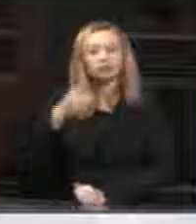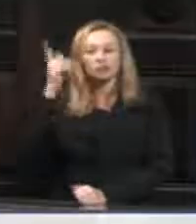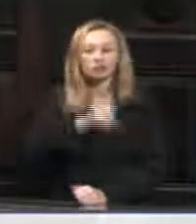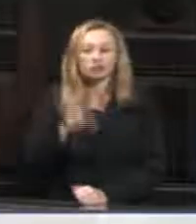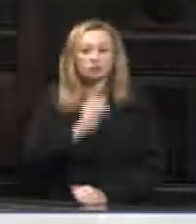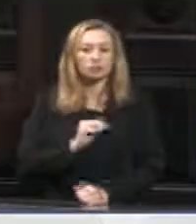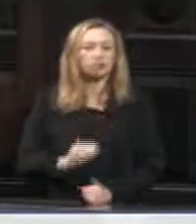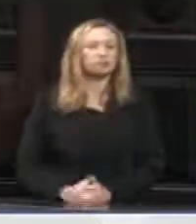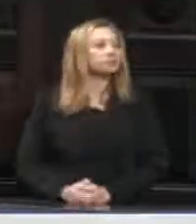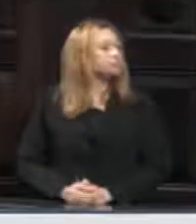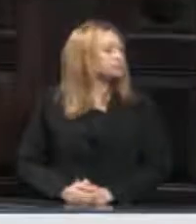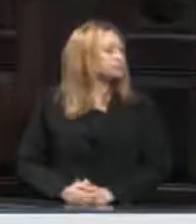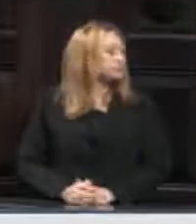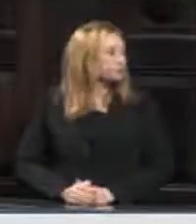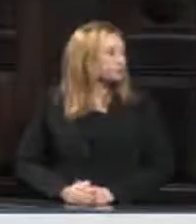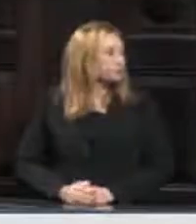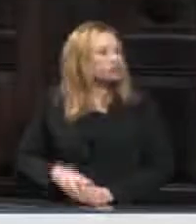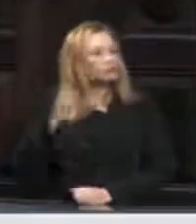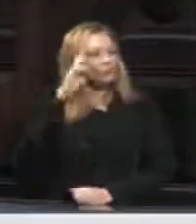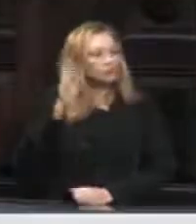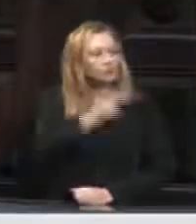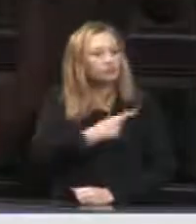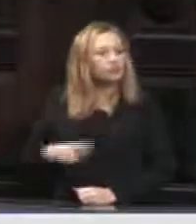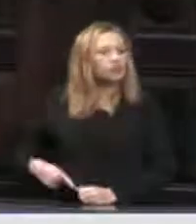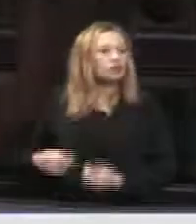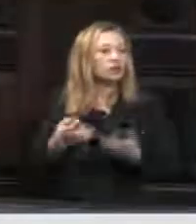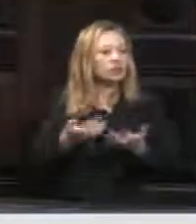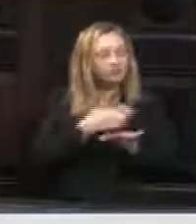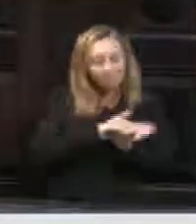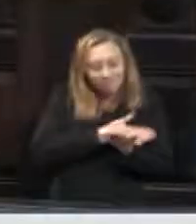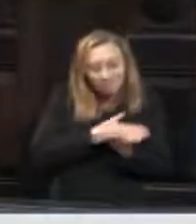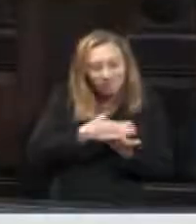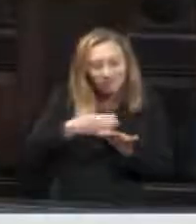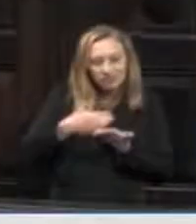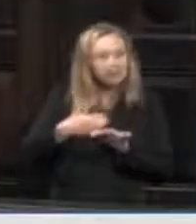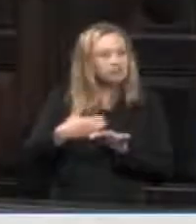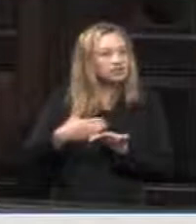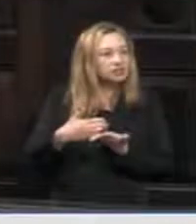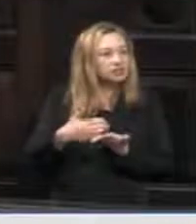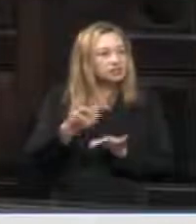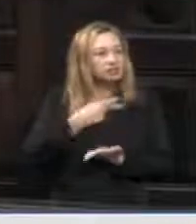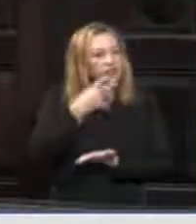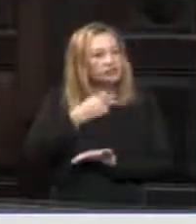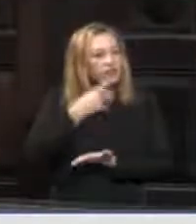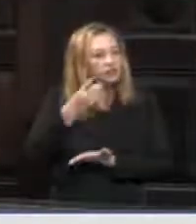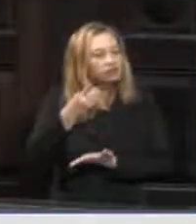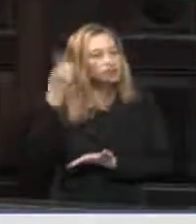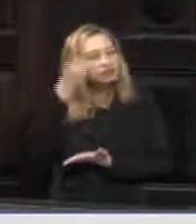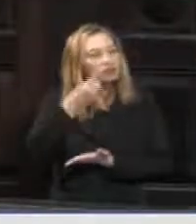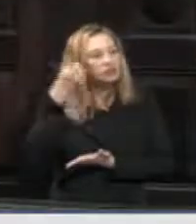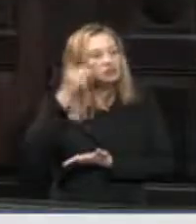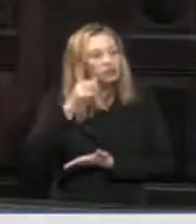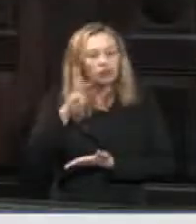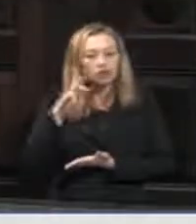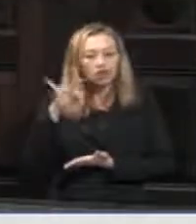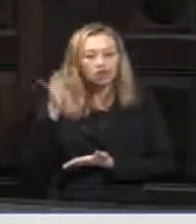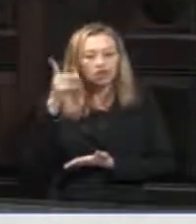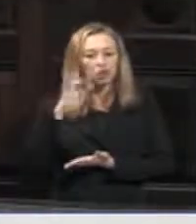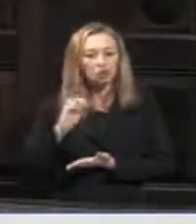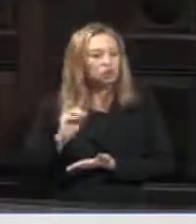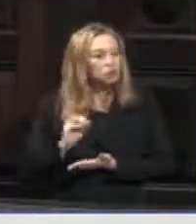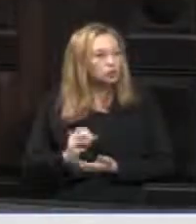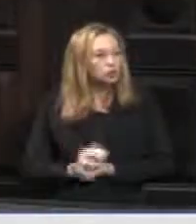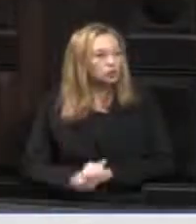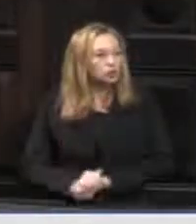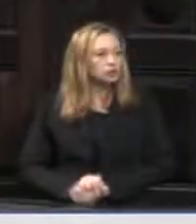Senhor presidente, eu queria iniciar a falar para o deputado Rodrigo Amorim e